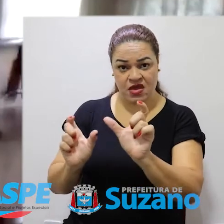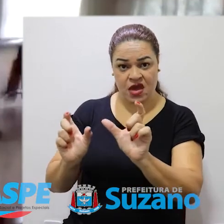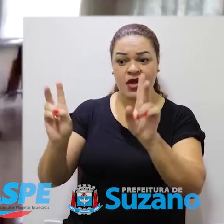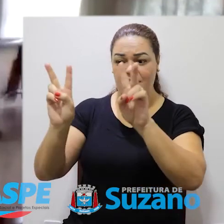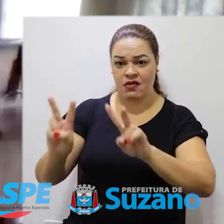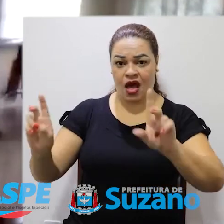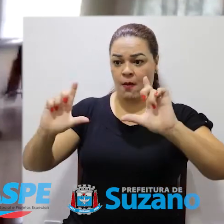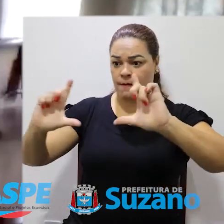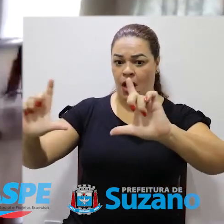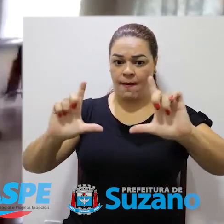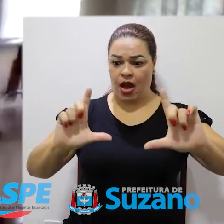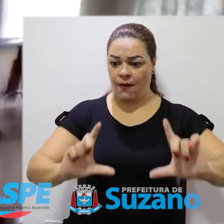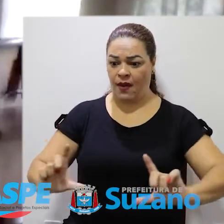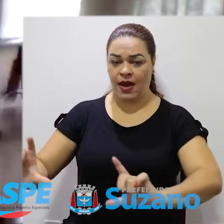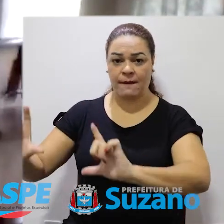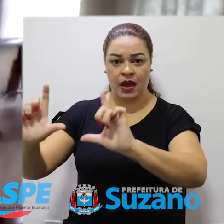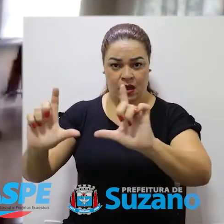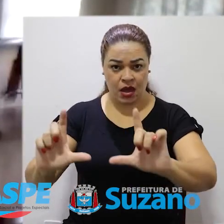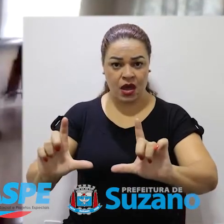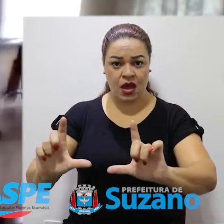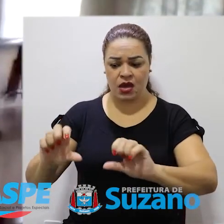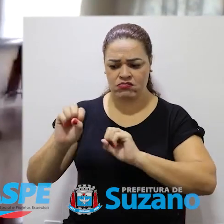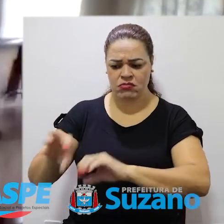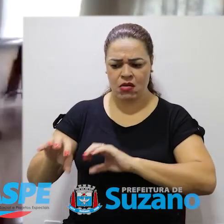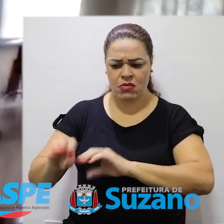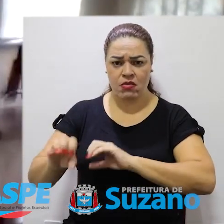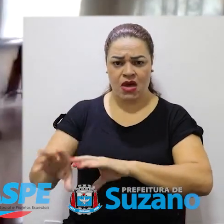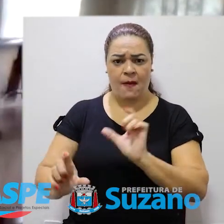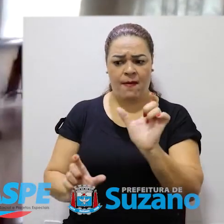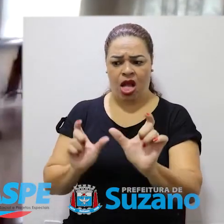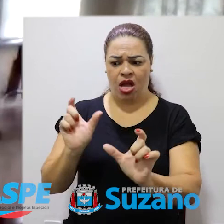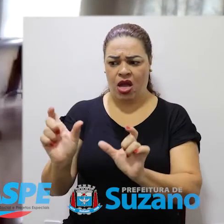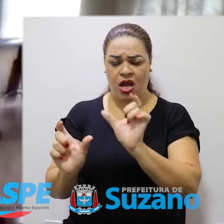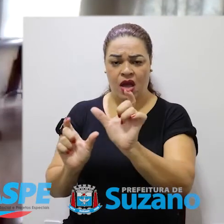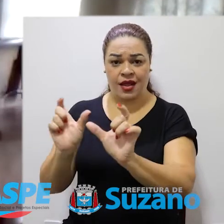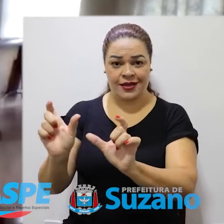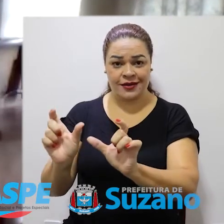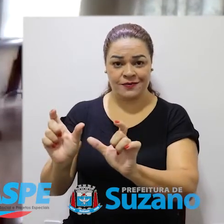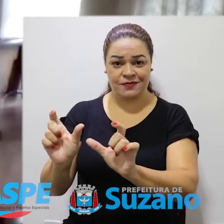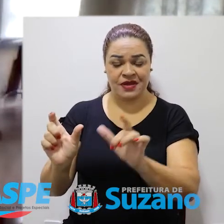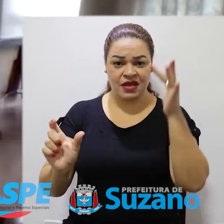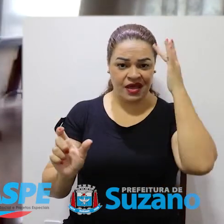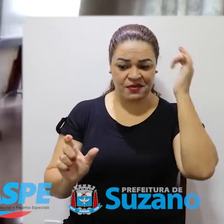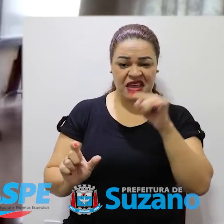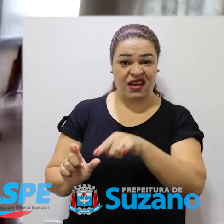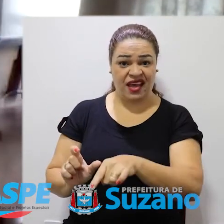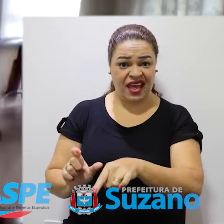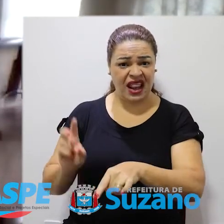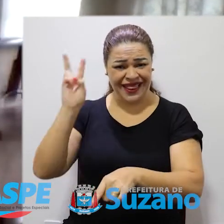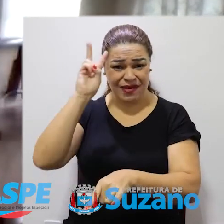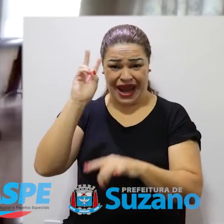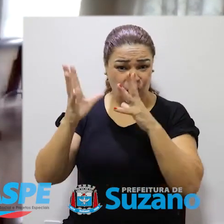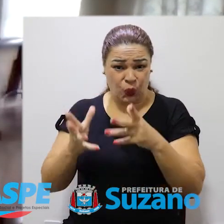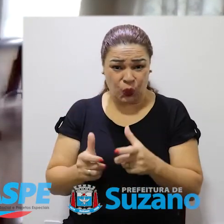imagem, deu um monte colocou um monte de palavra lá, e amanhã você quer que ele lembre essa sequência